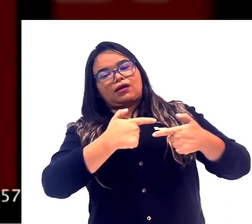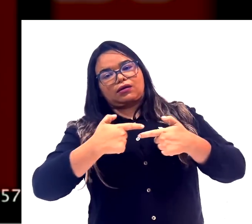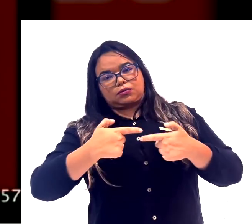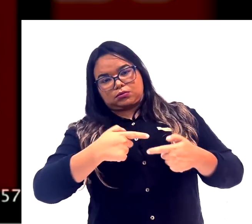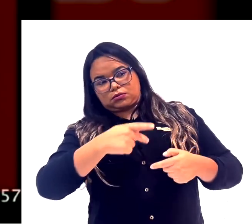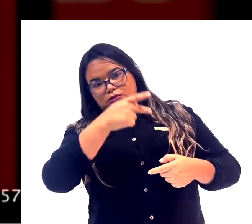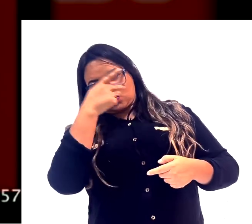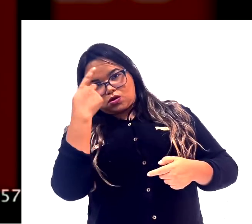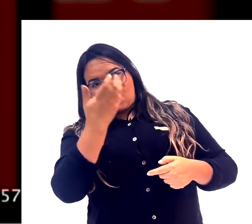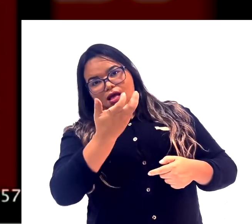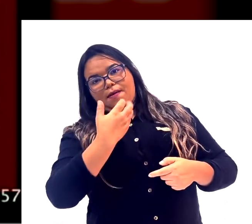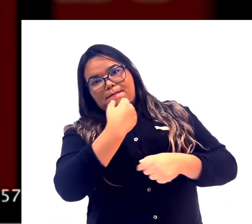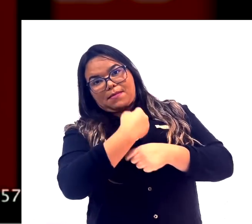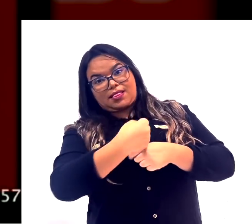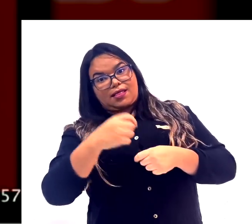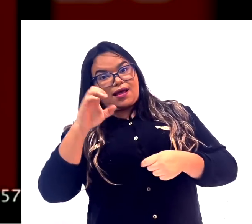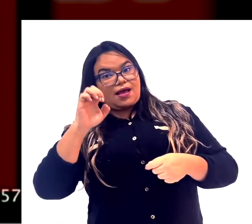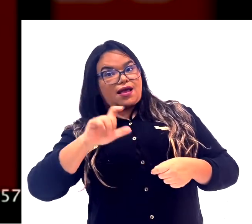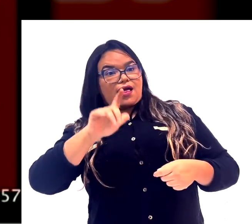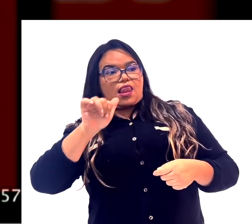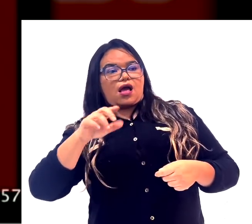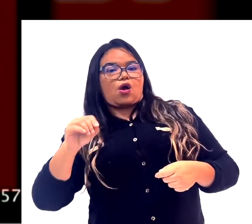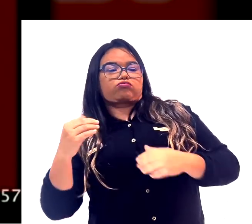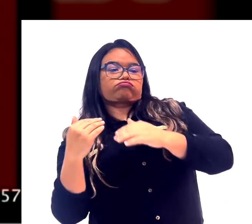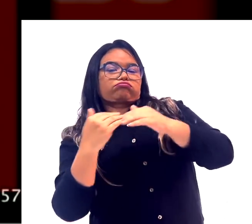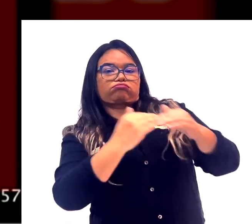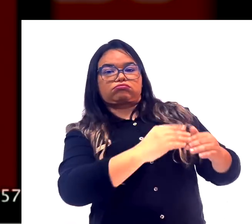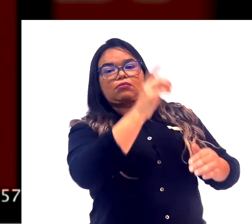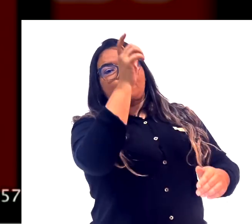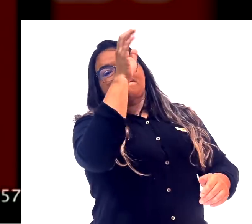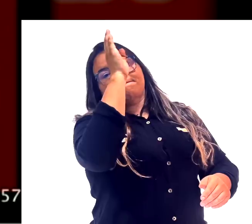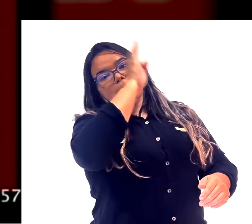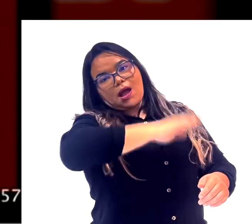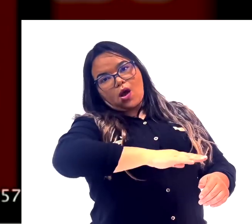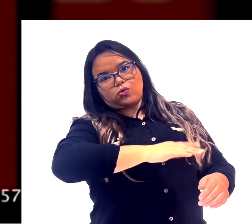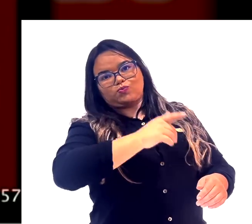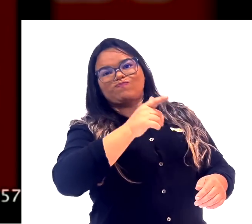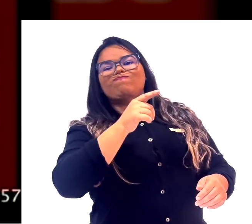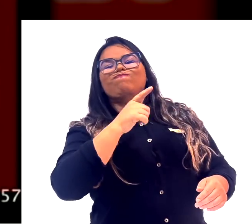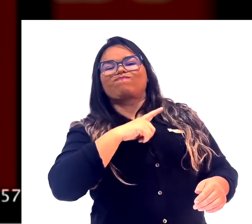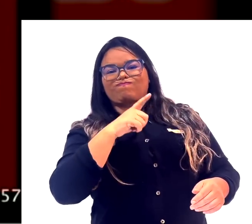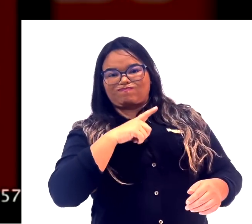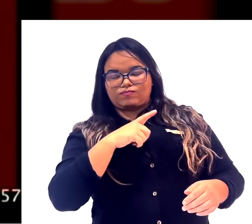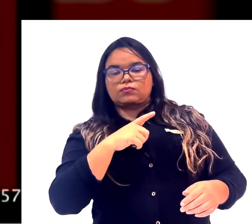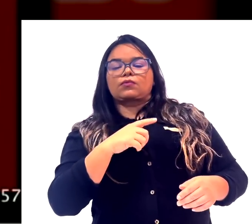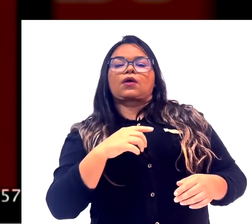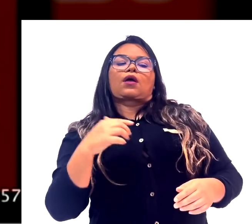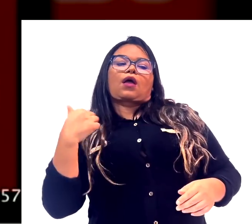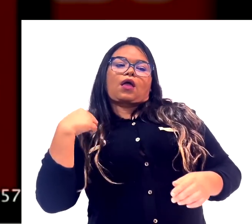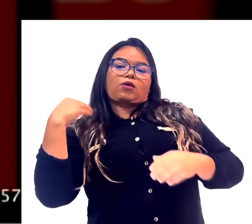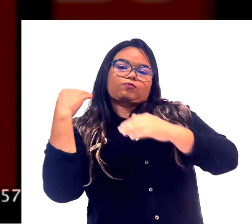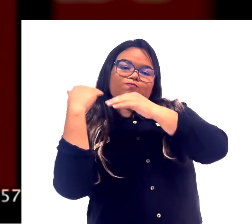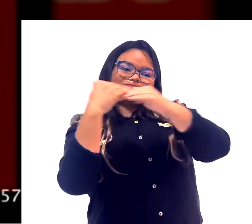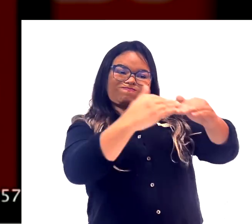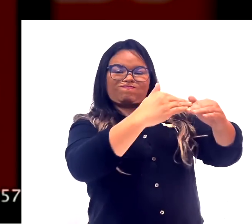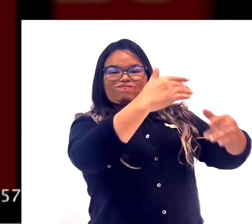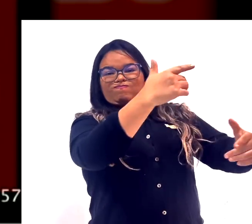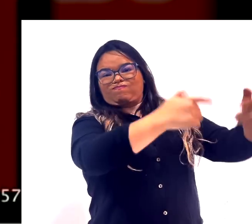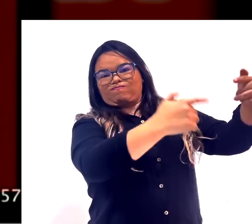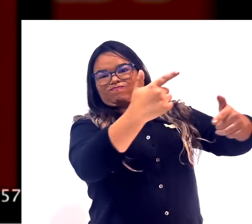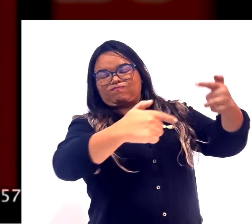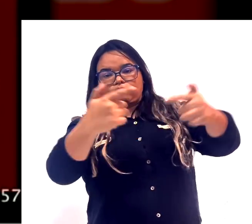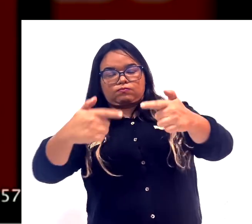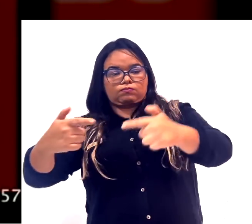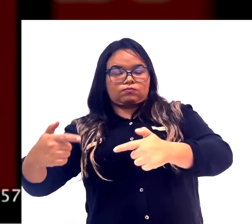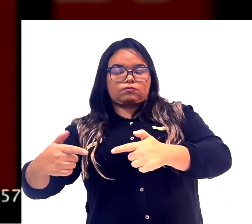sua morte, farei vir sobre eles o mal, o furor da minha ira, diz o Senhor. E enviarei sobre eles a espada, a